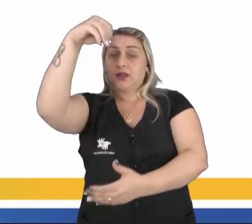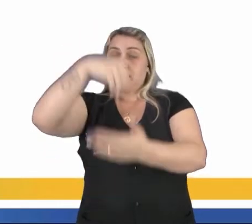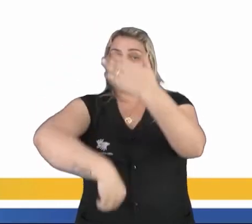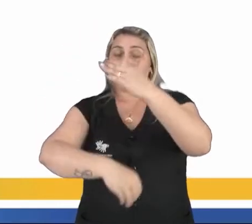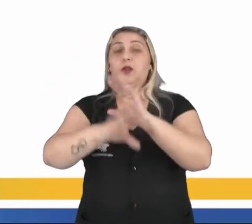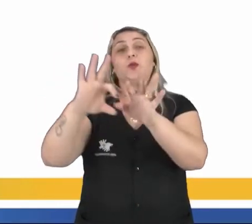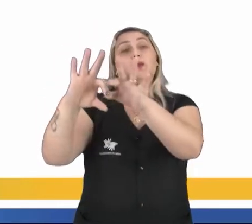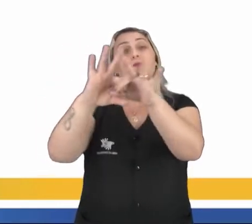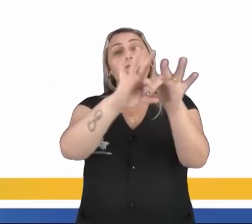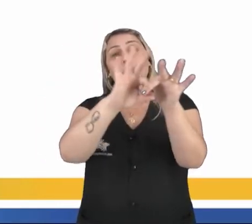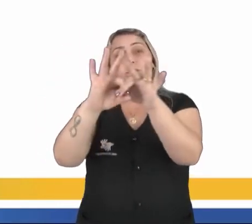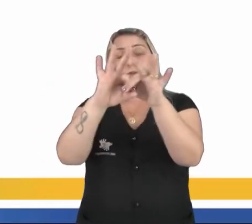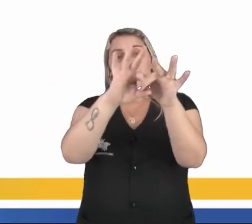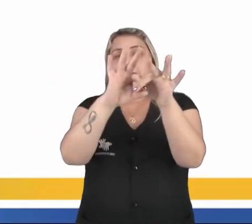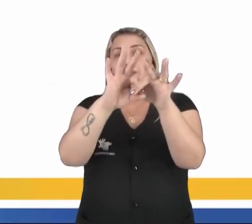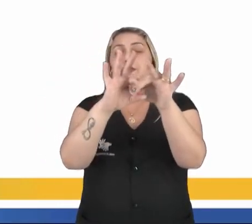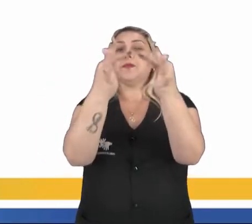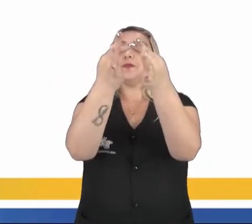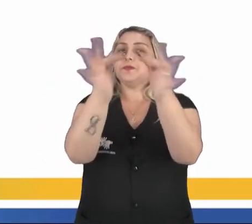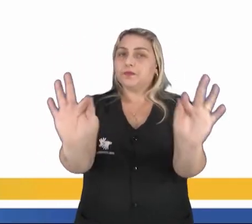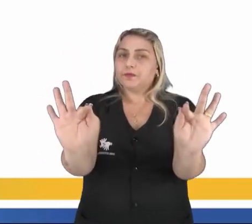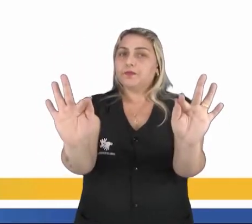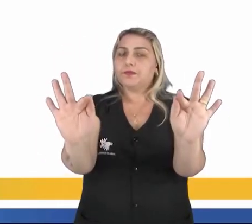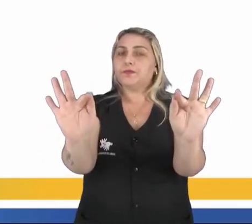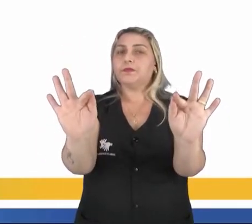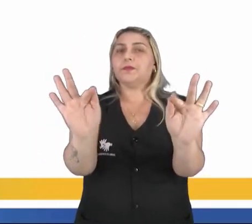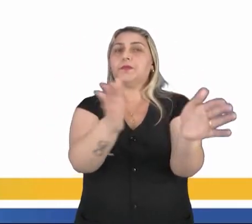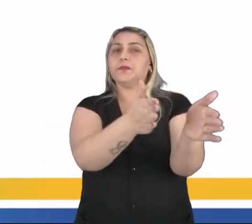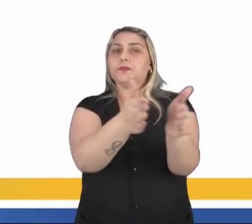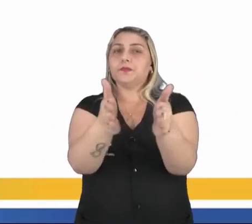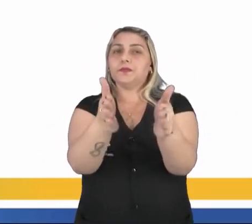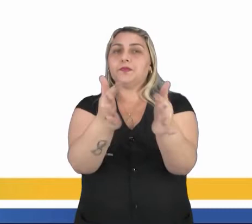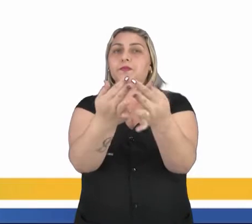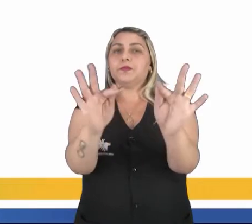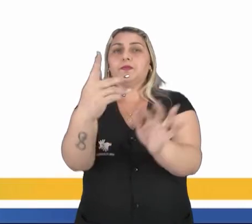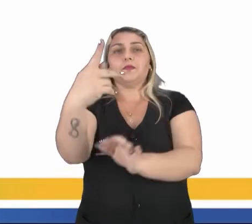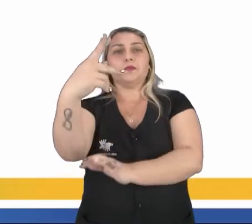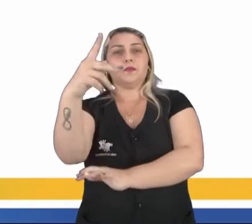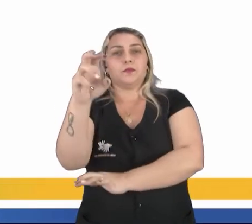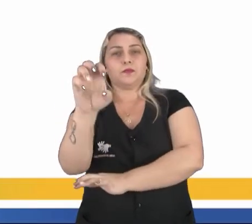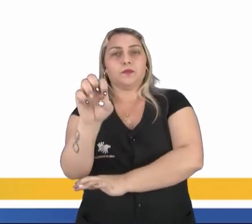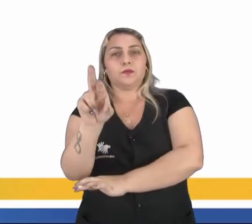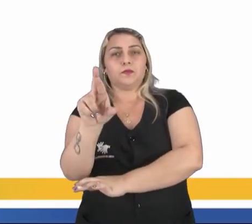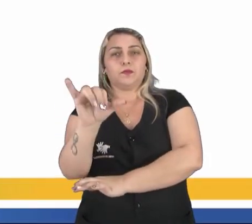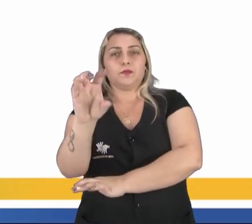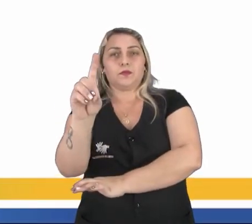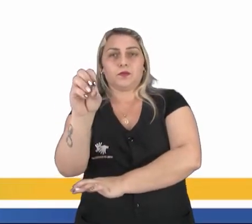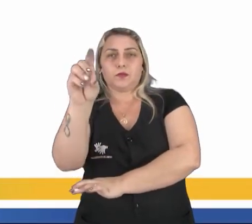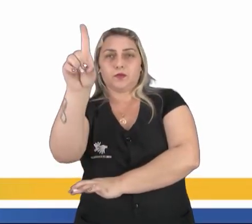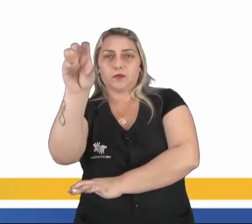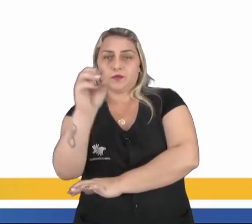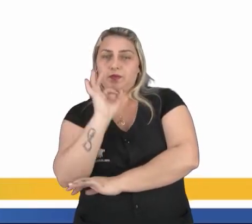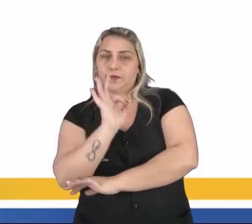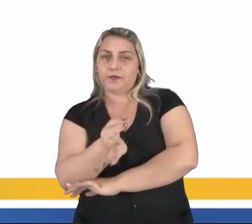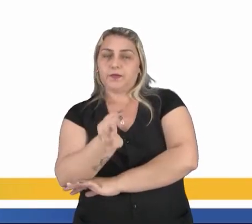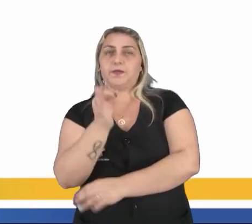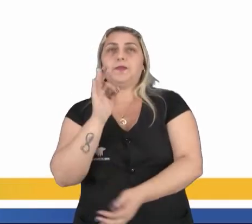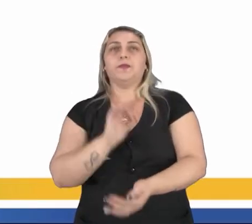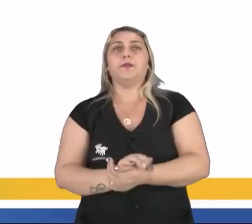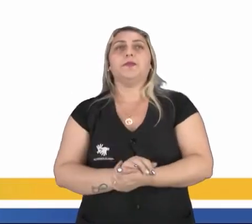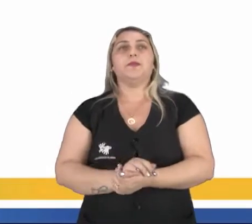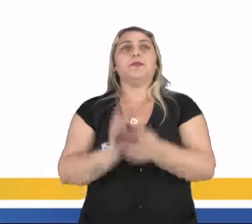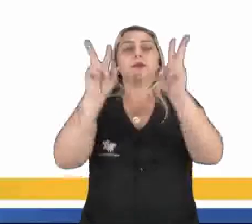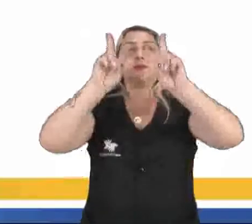dentro daquele contexto frasal, dentro daquele período ali. Tá bom, pessoal? Certo?